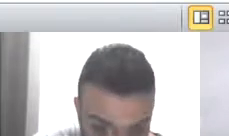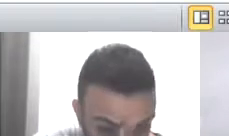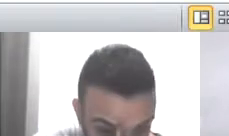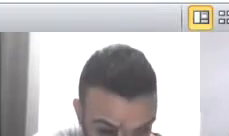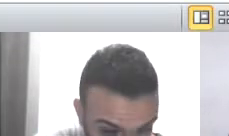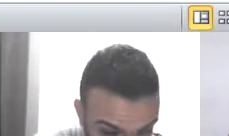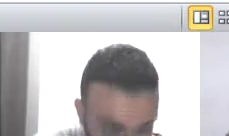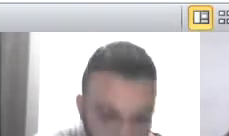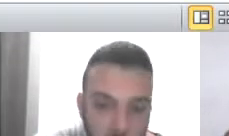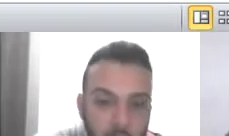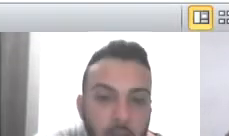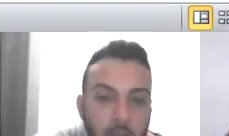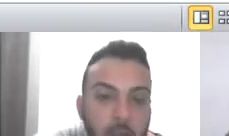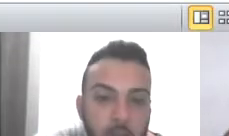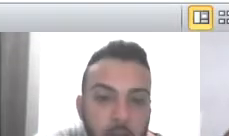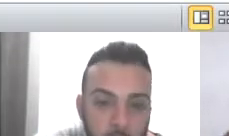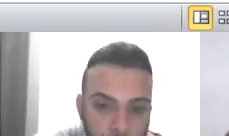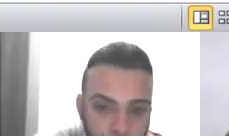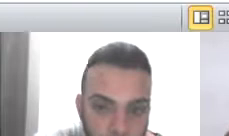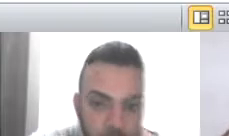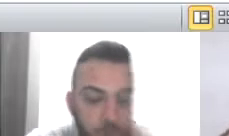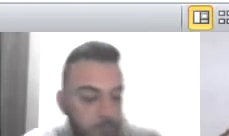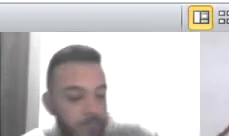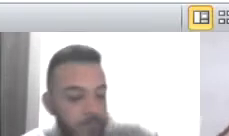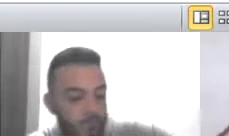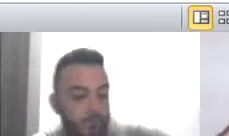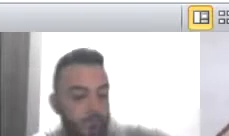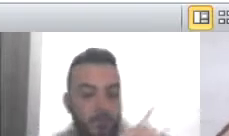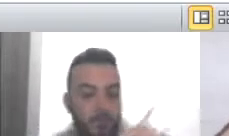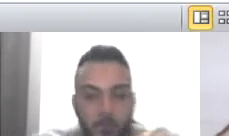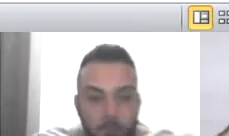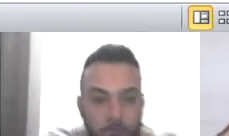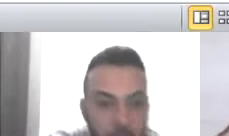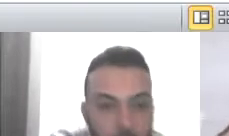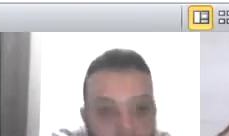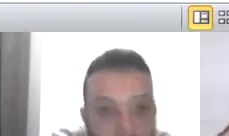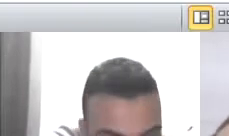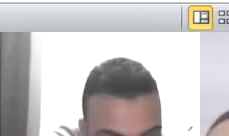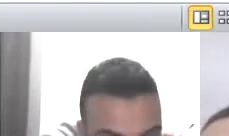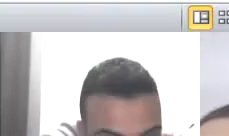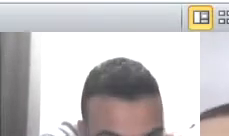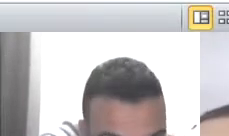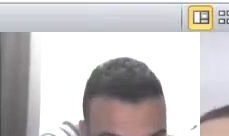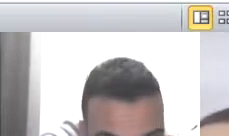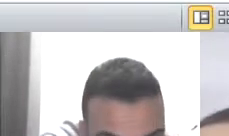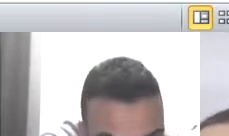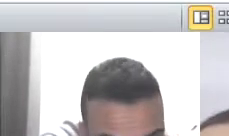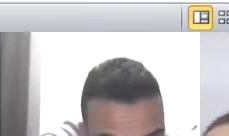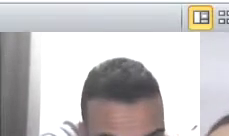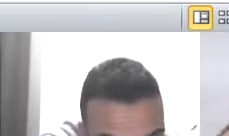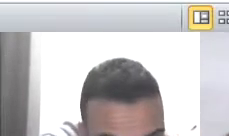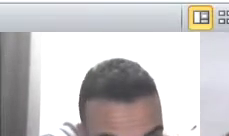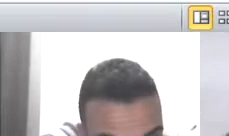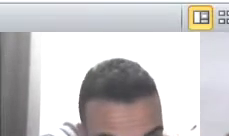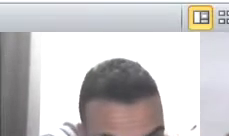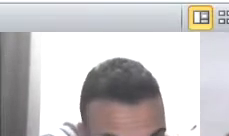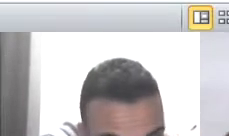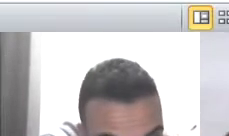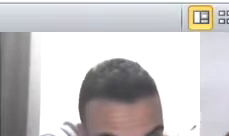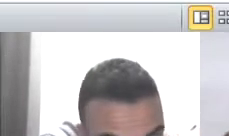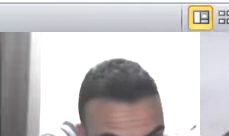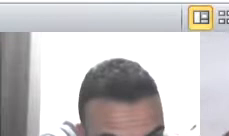com o ácido. Então, se eu tenho uma substância ácida, eu vou colocar essa solução tampão com hidroxila, por exemplo, elas vão